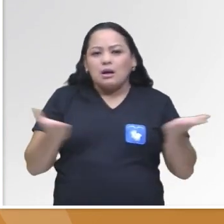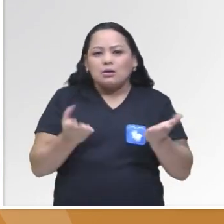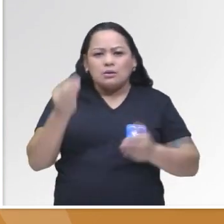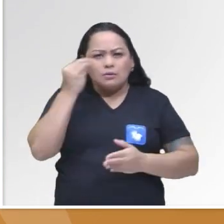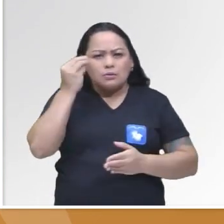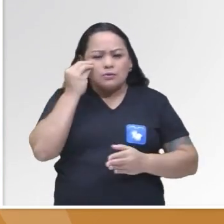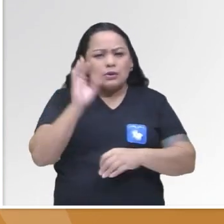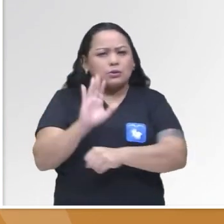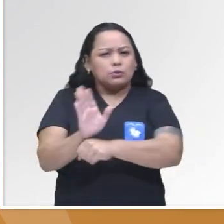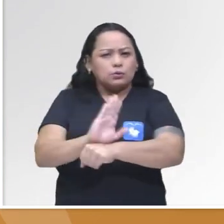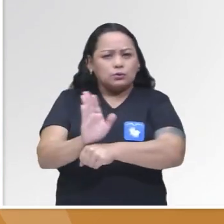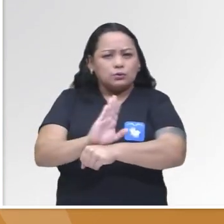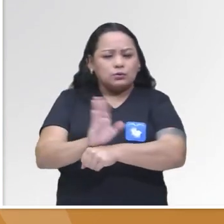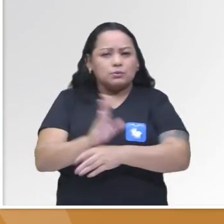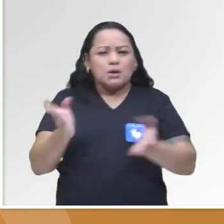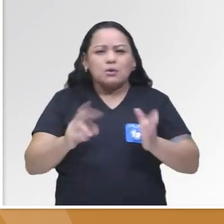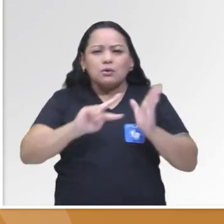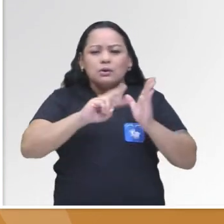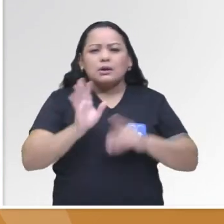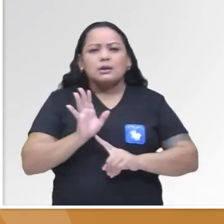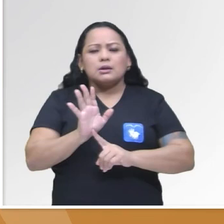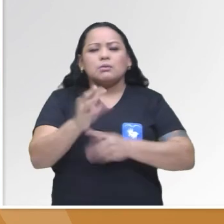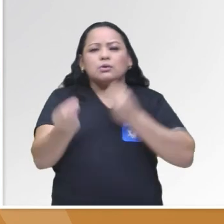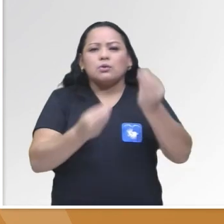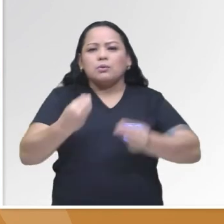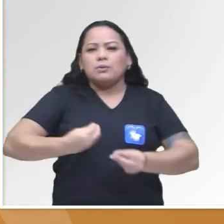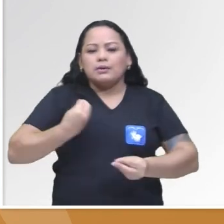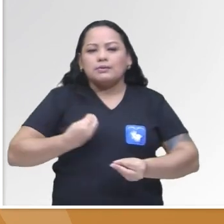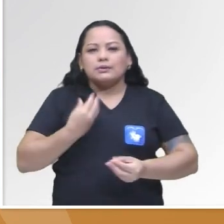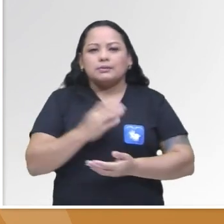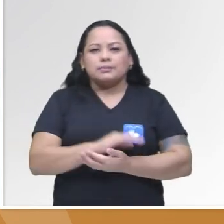filme Olga, que retrata um pouco da vida dela. Vamos lá?